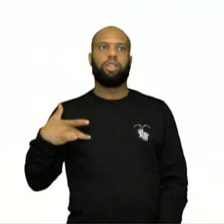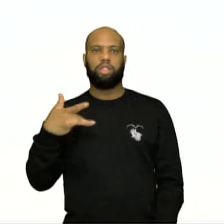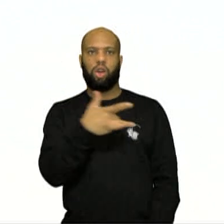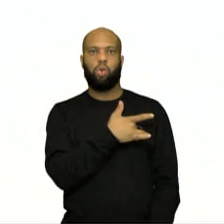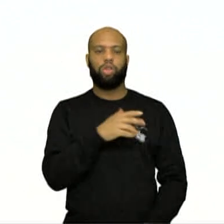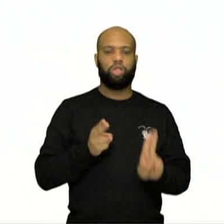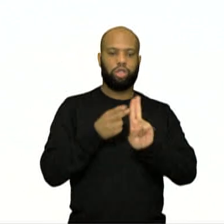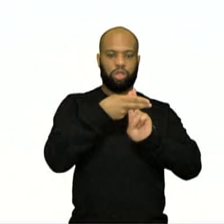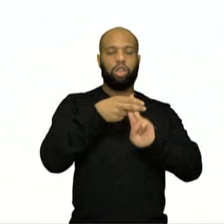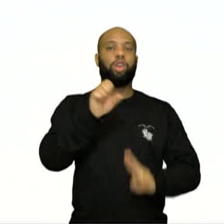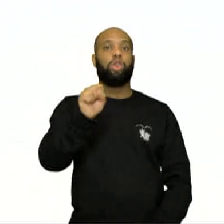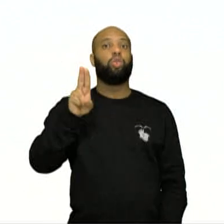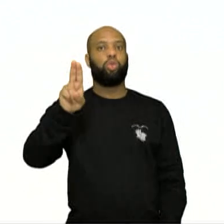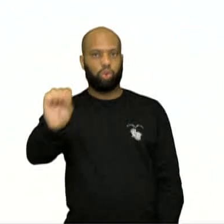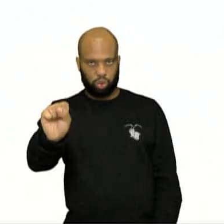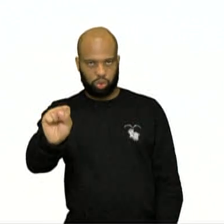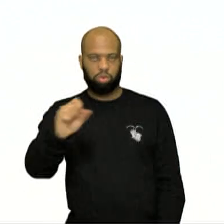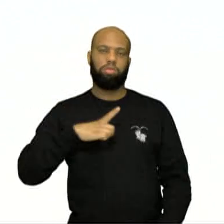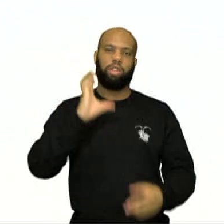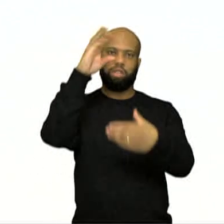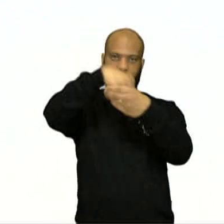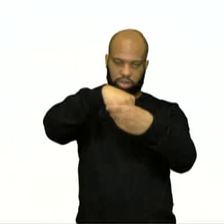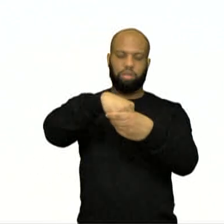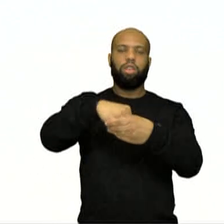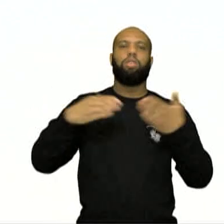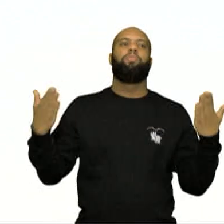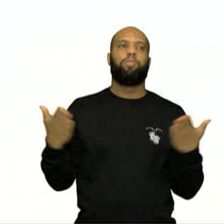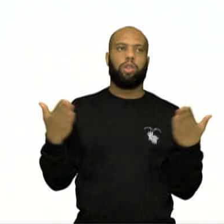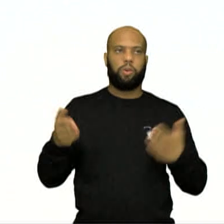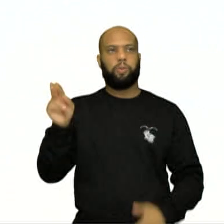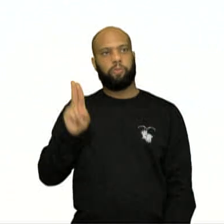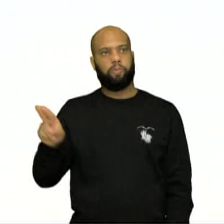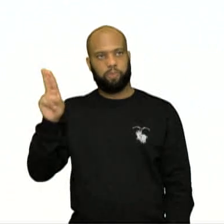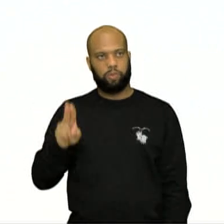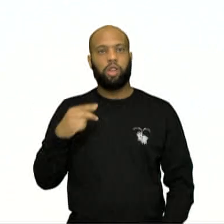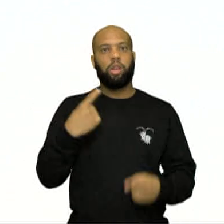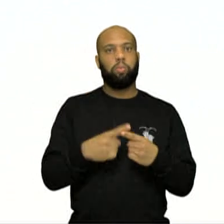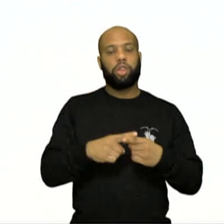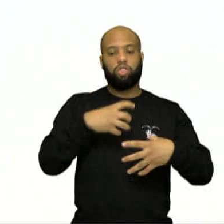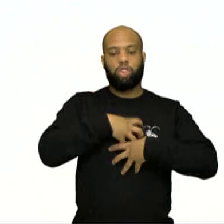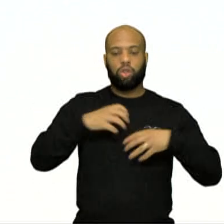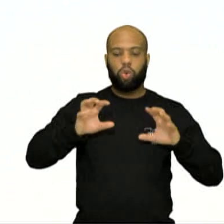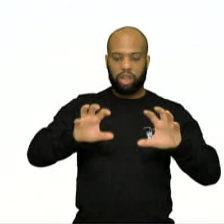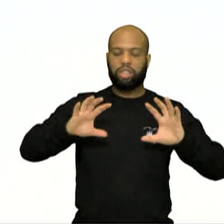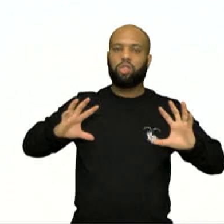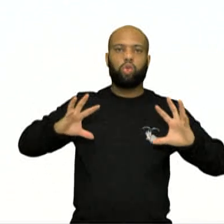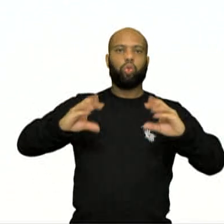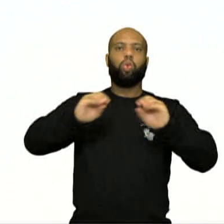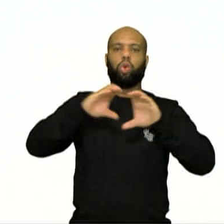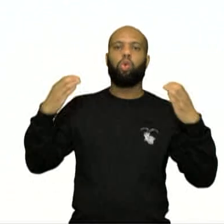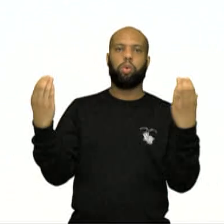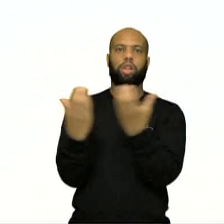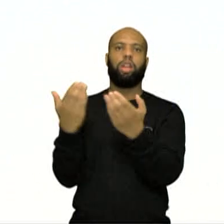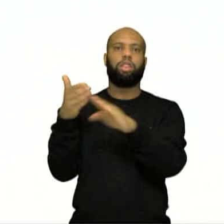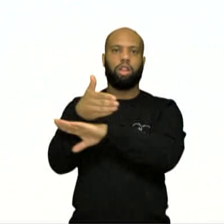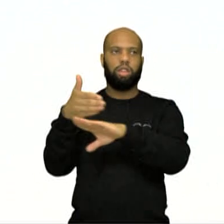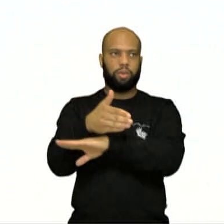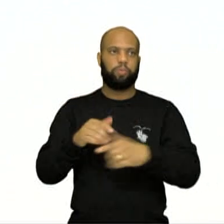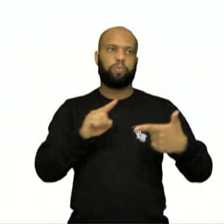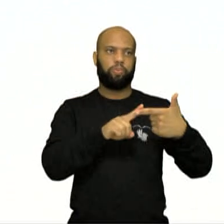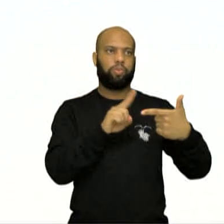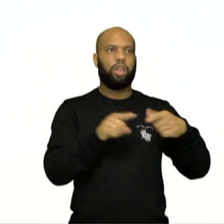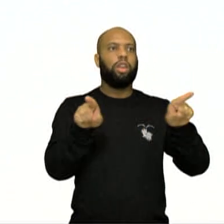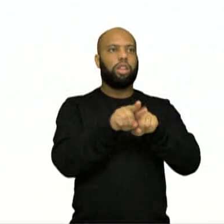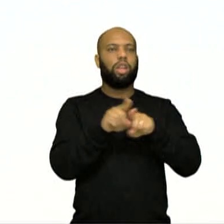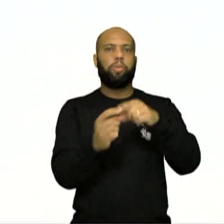a planta medicinal e o fitoterápico no Sistema Único de Saúde, o SUS, para que toda a comunidade possa ter acesso. Eles